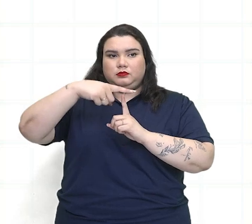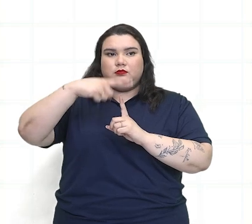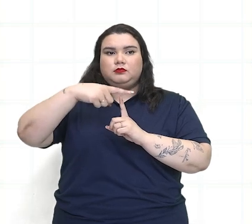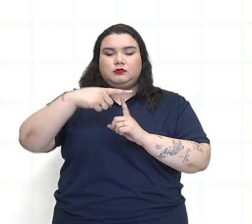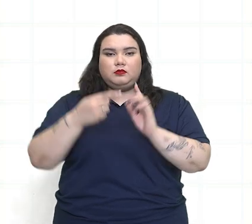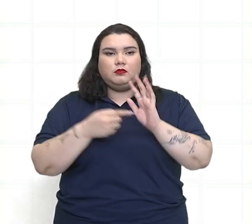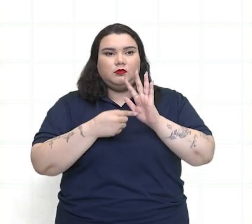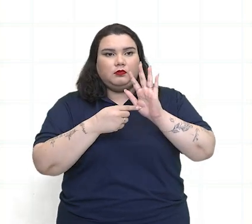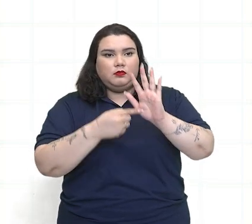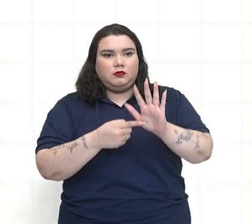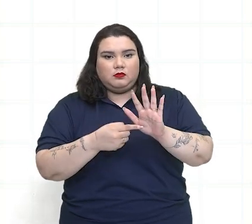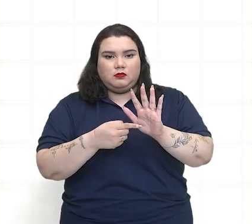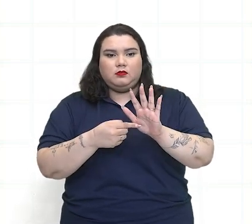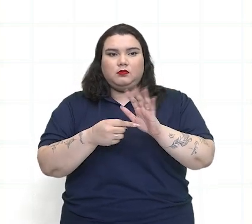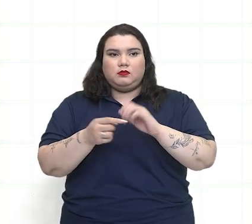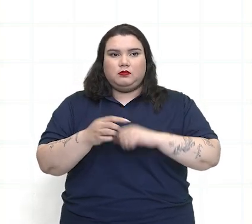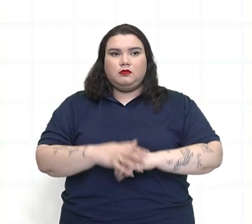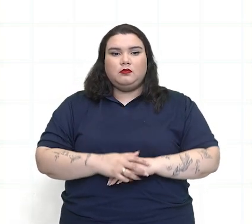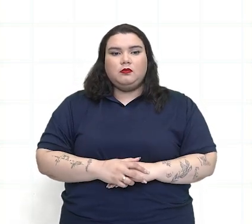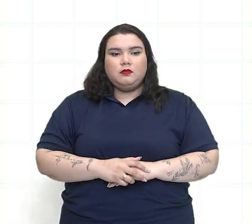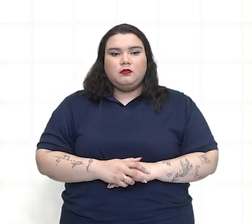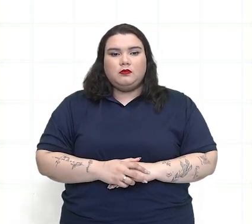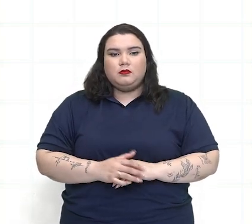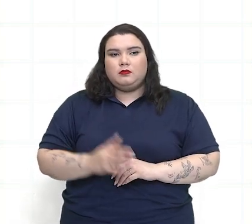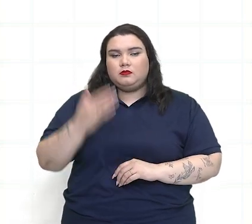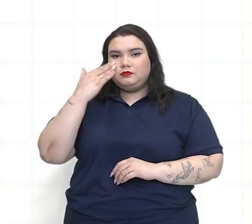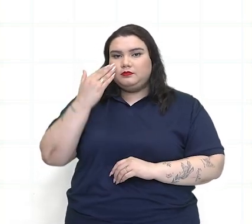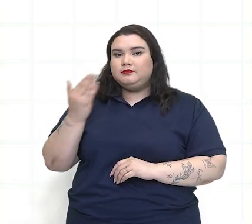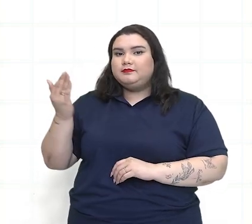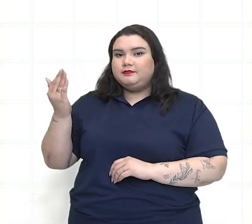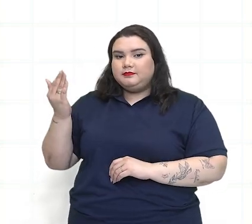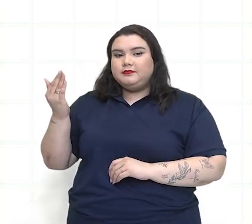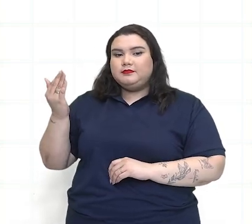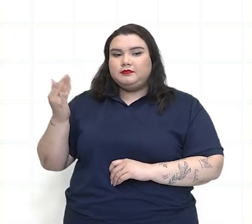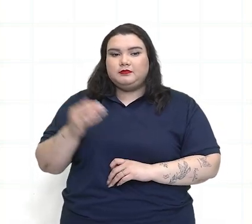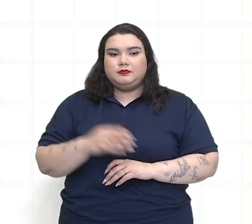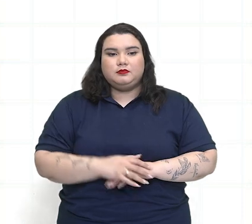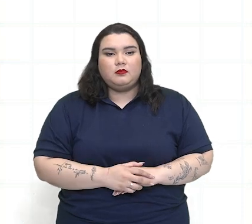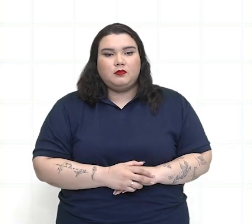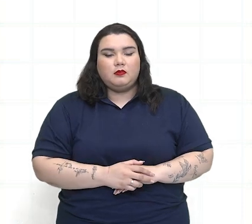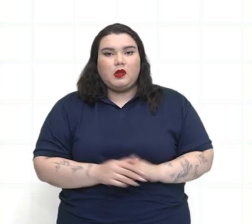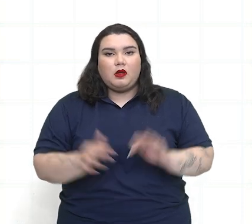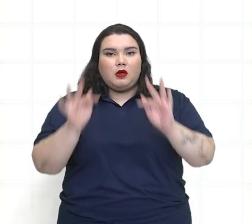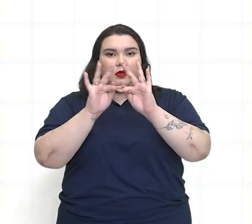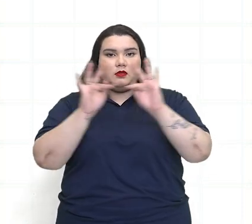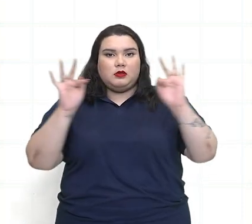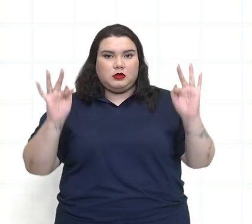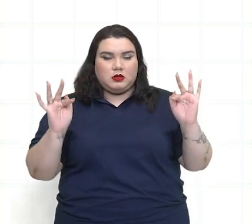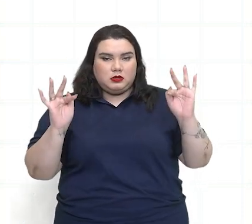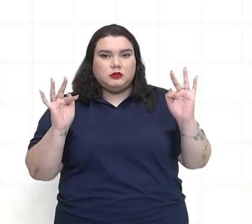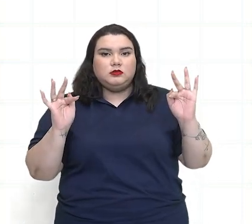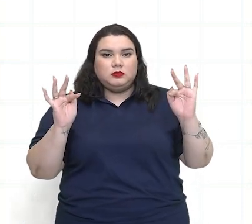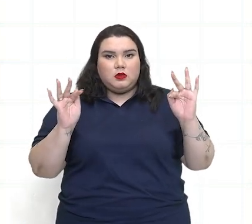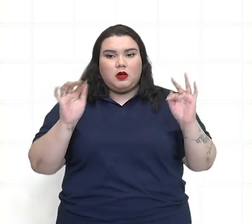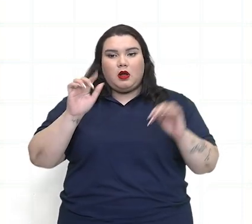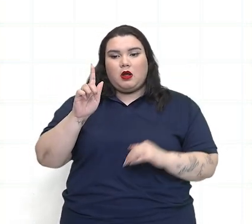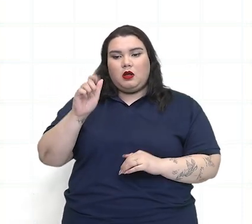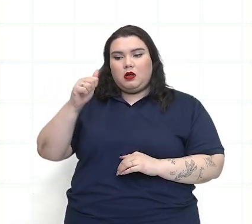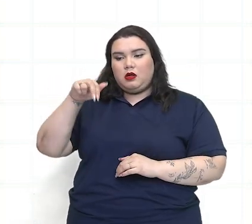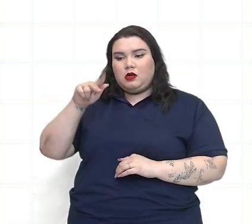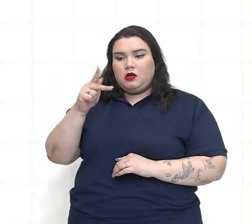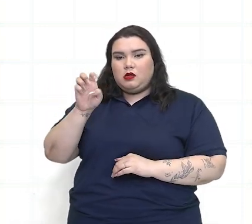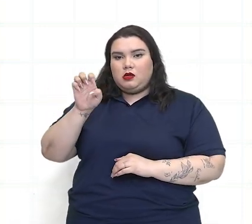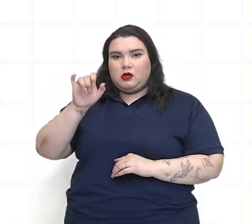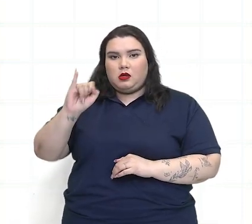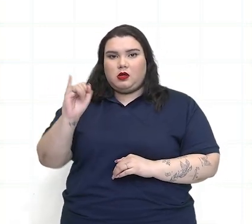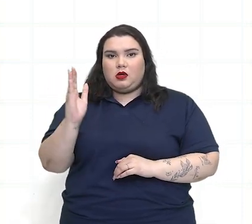dessas duas classificações que nós mostramos para você, certo? Então, vamos lá. Nós temos aqui, ganhei o livro.